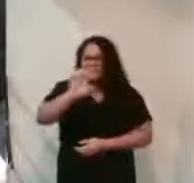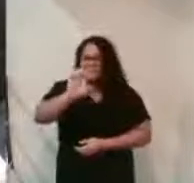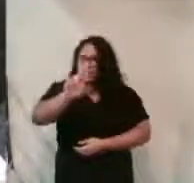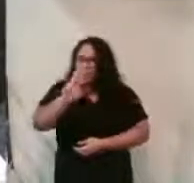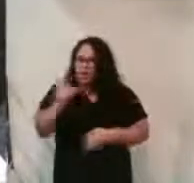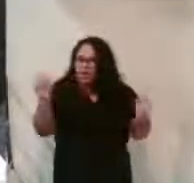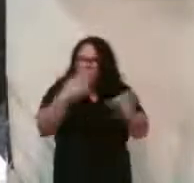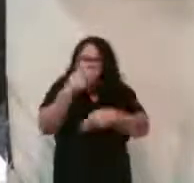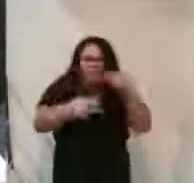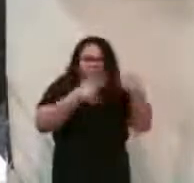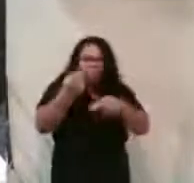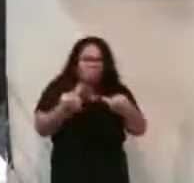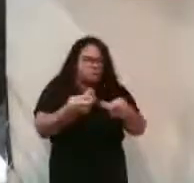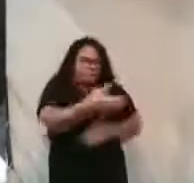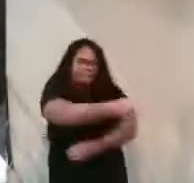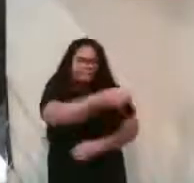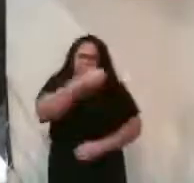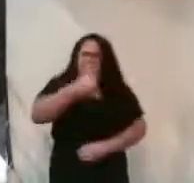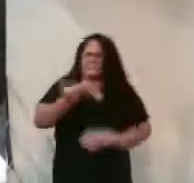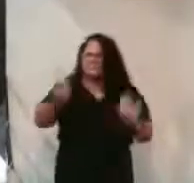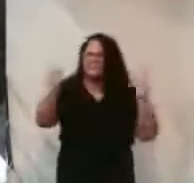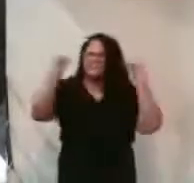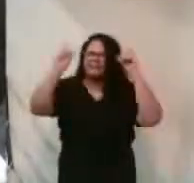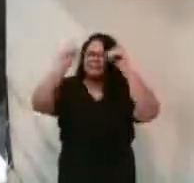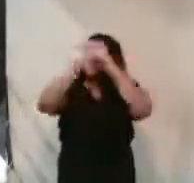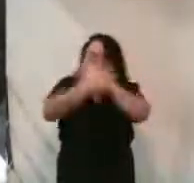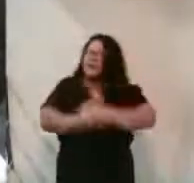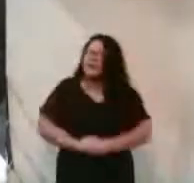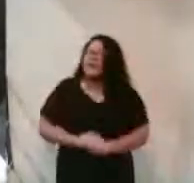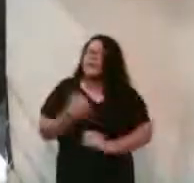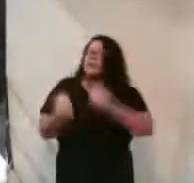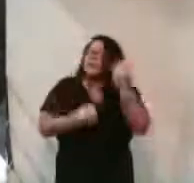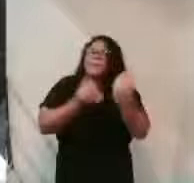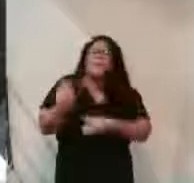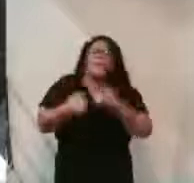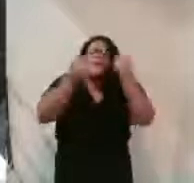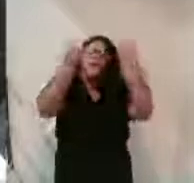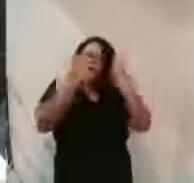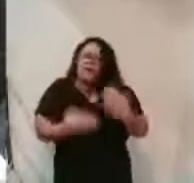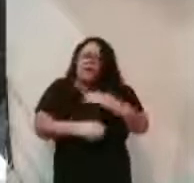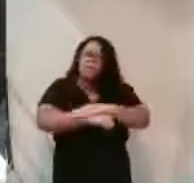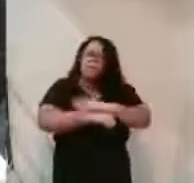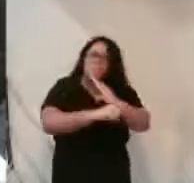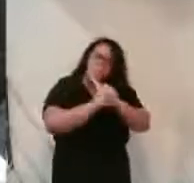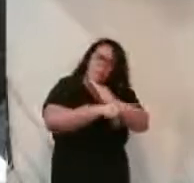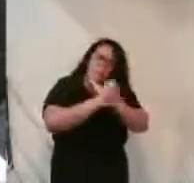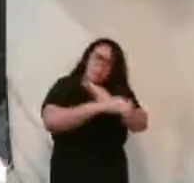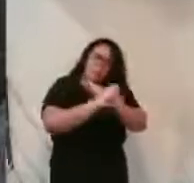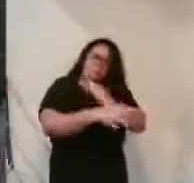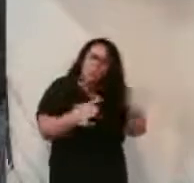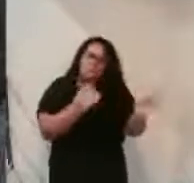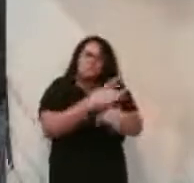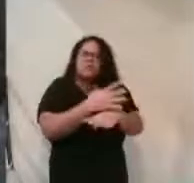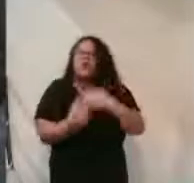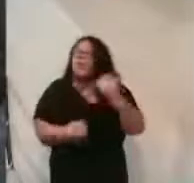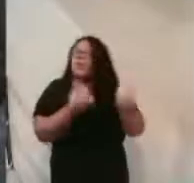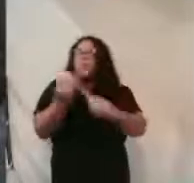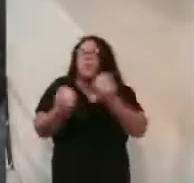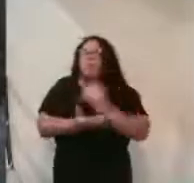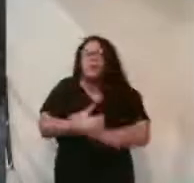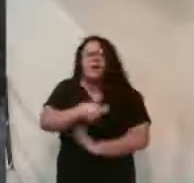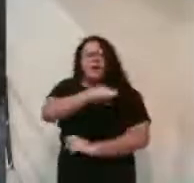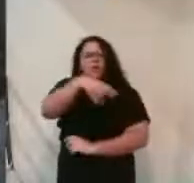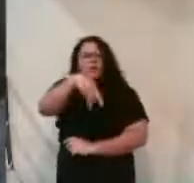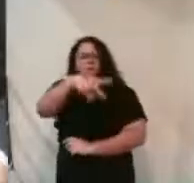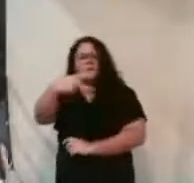expressar qualquer coisa sobre encerramento dos lixões, sobre a NPP, pela sua